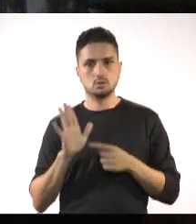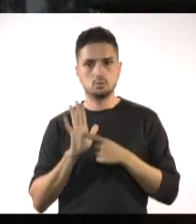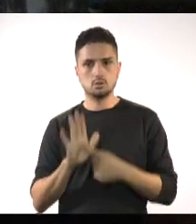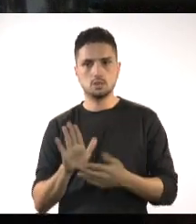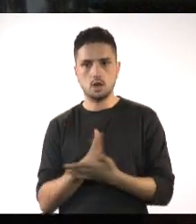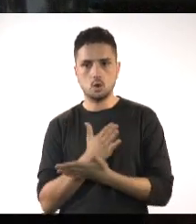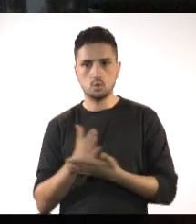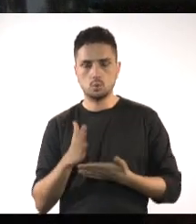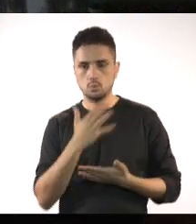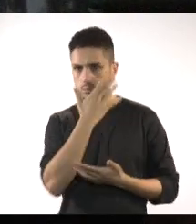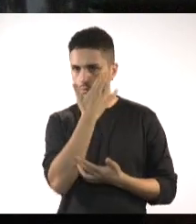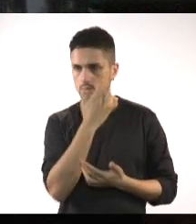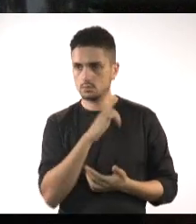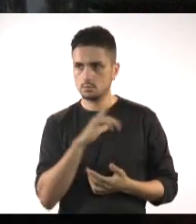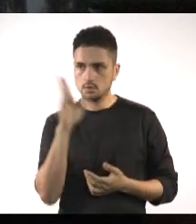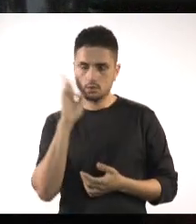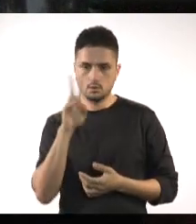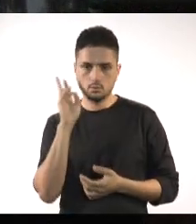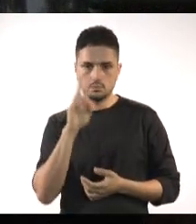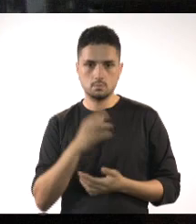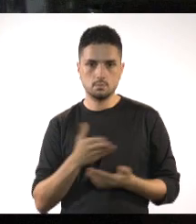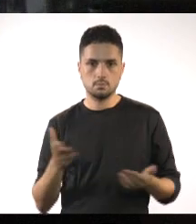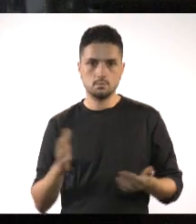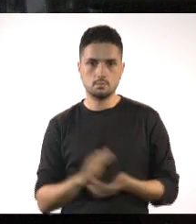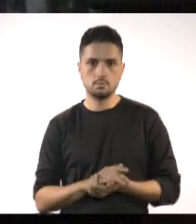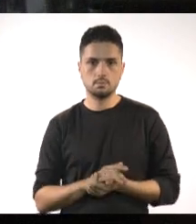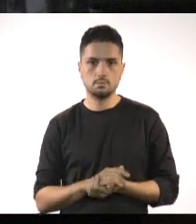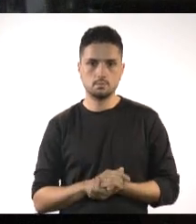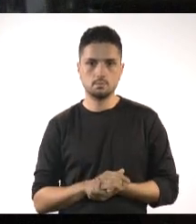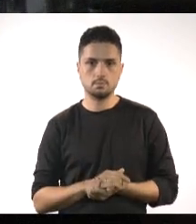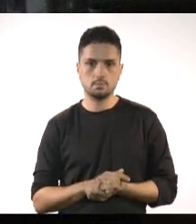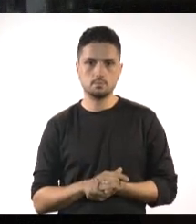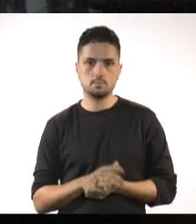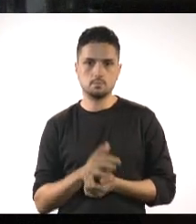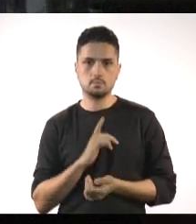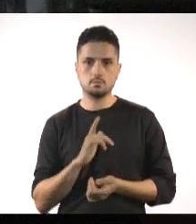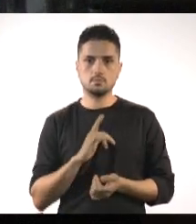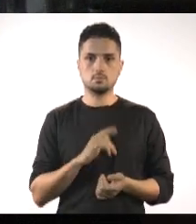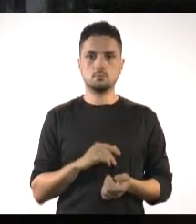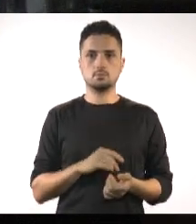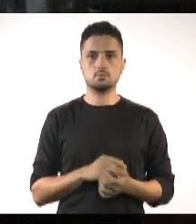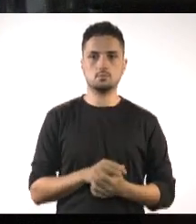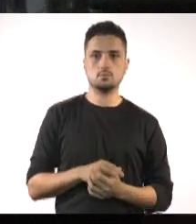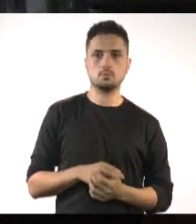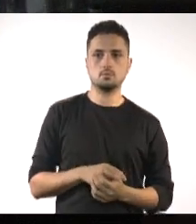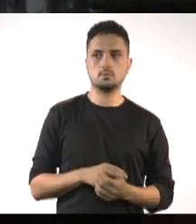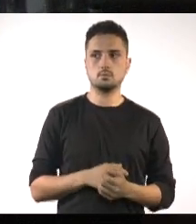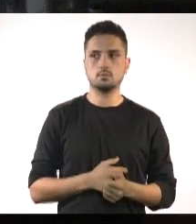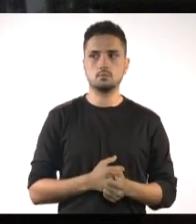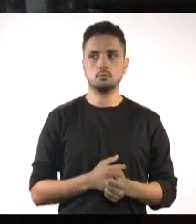aqui, para que lembrar, nós temos coisas muito concretas em nossa vida. E uma questão